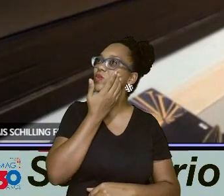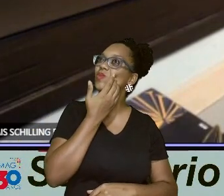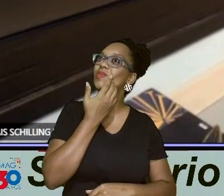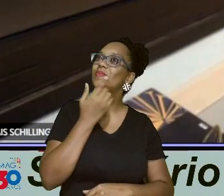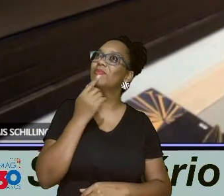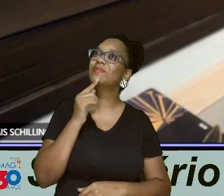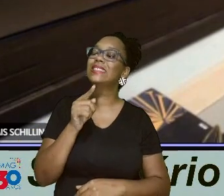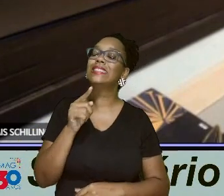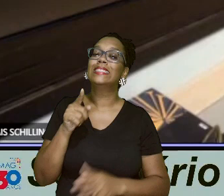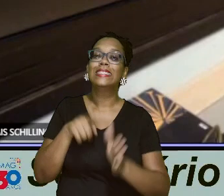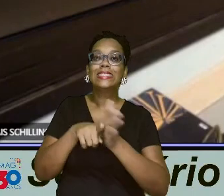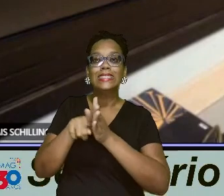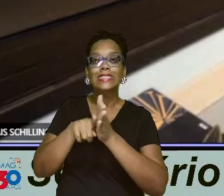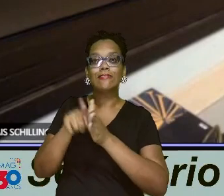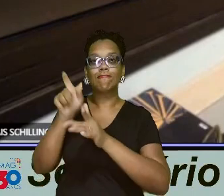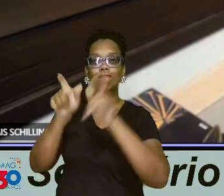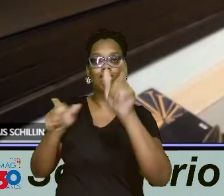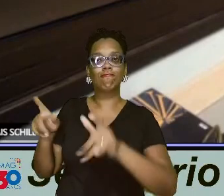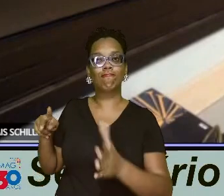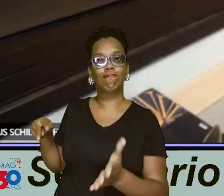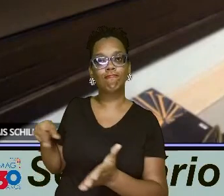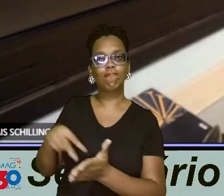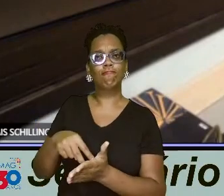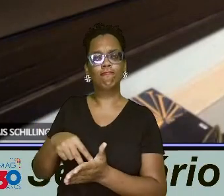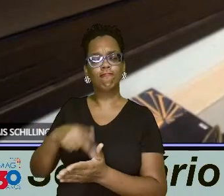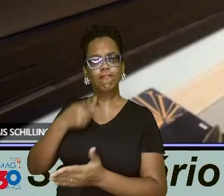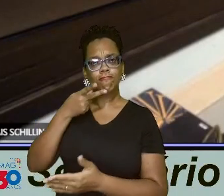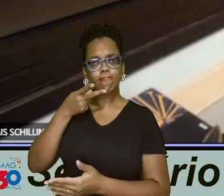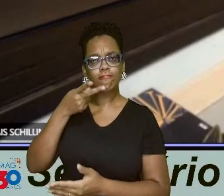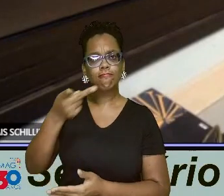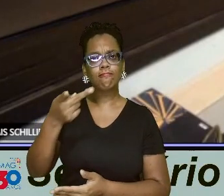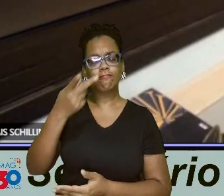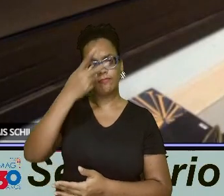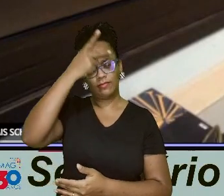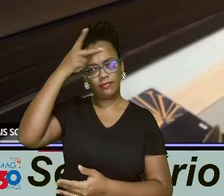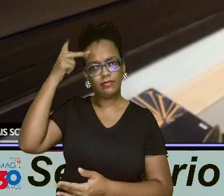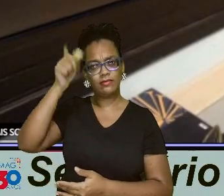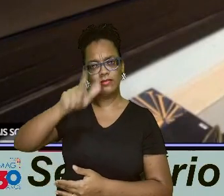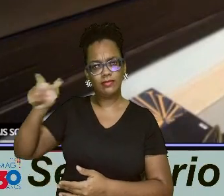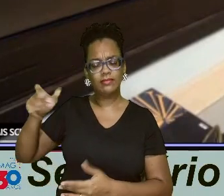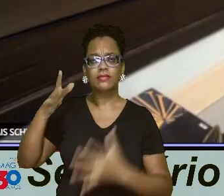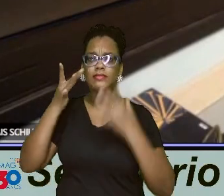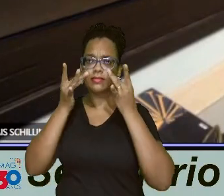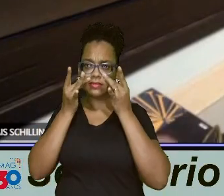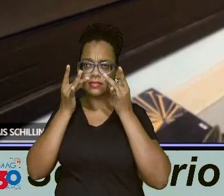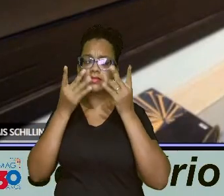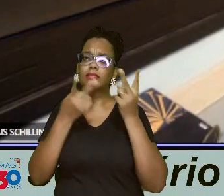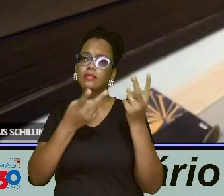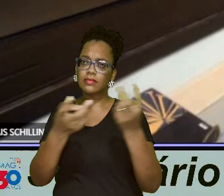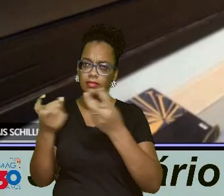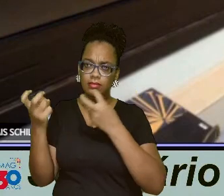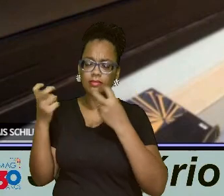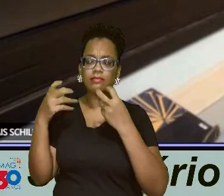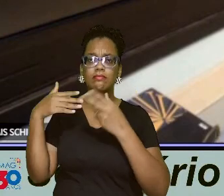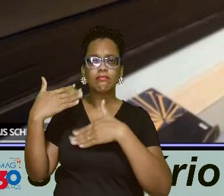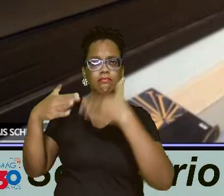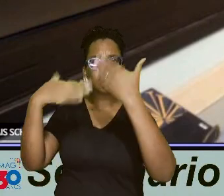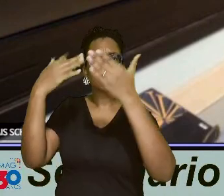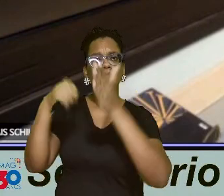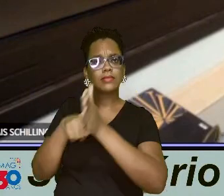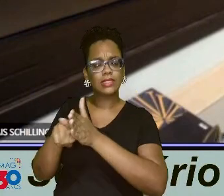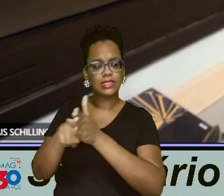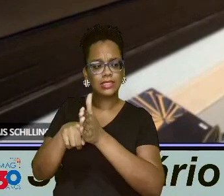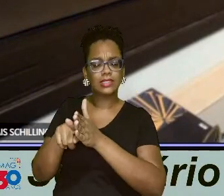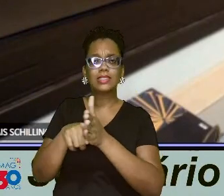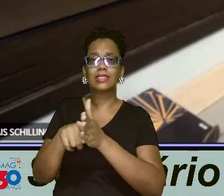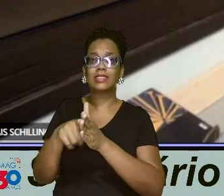os pesquisadores se colocam, né? Se colocam como pessoas que estão enxergando todo aquele fenômeno que estão